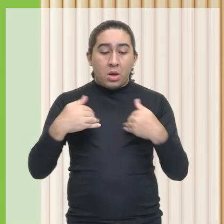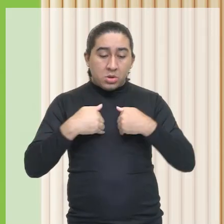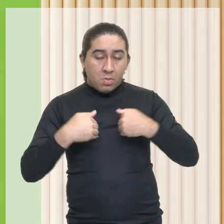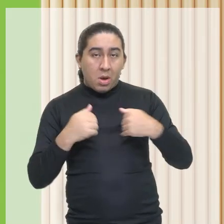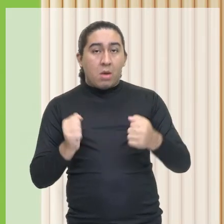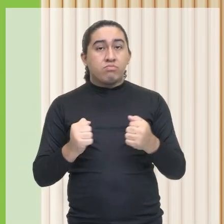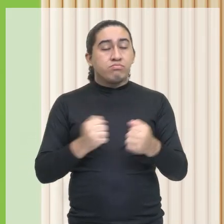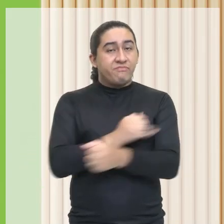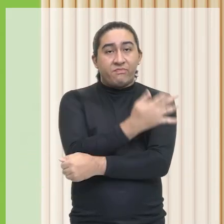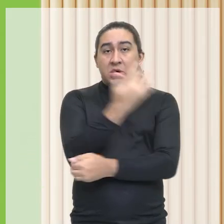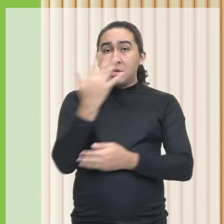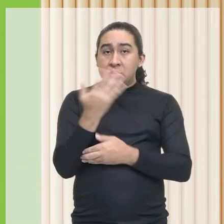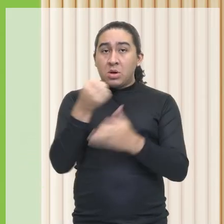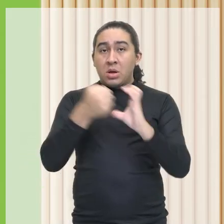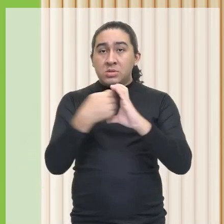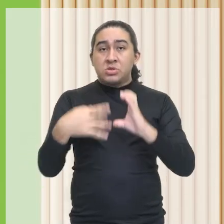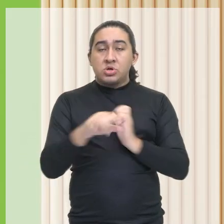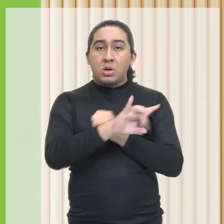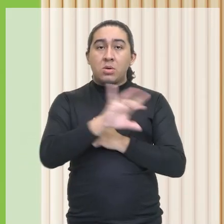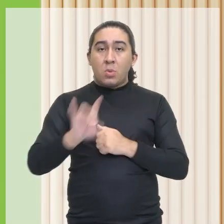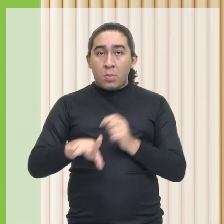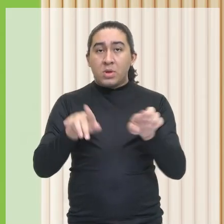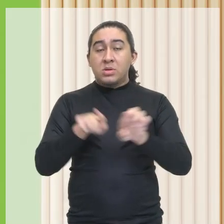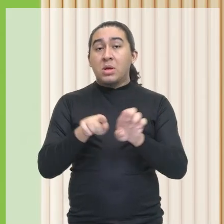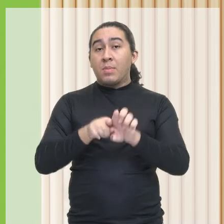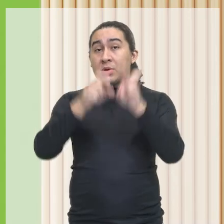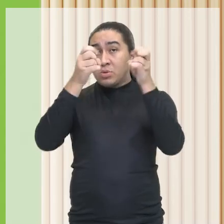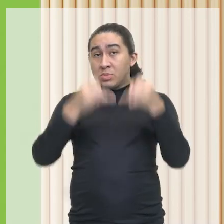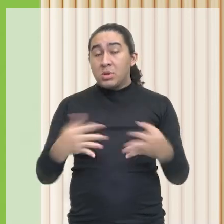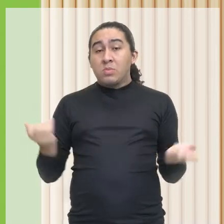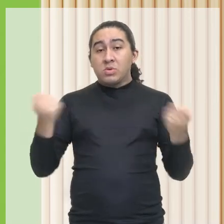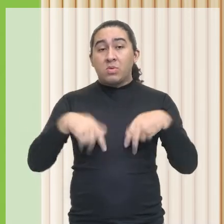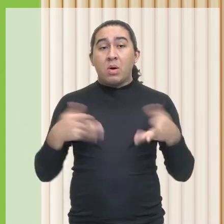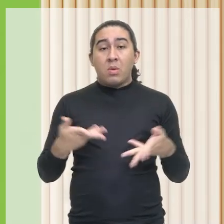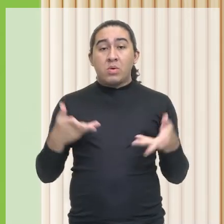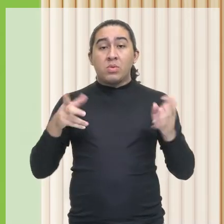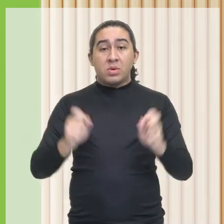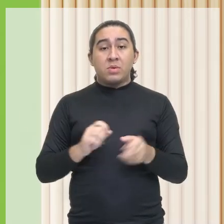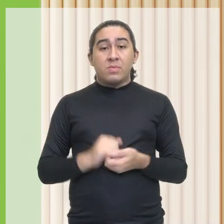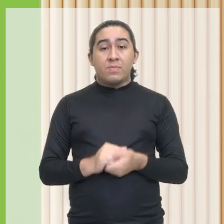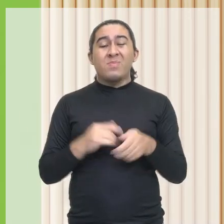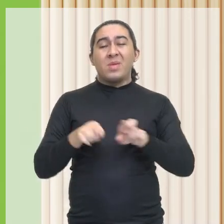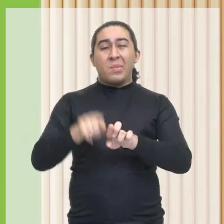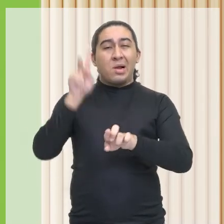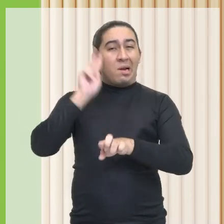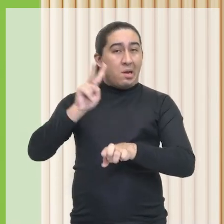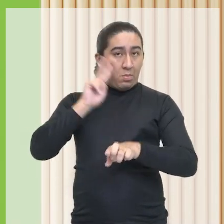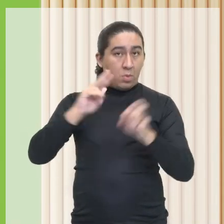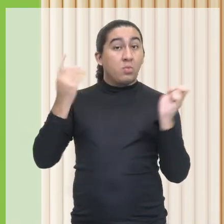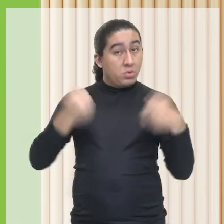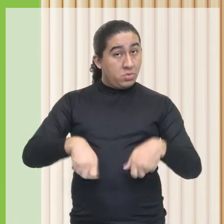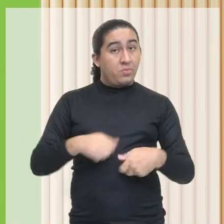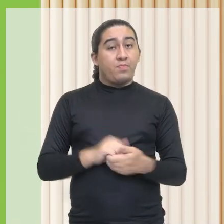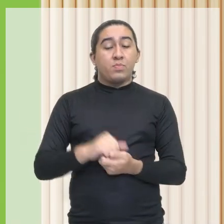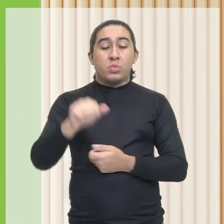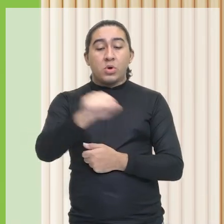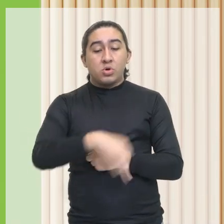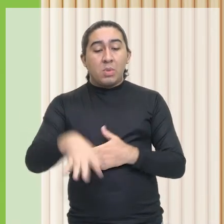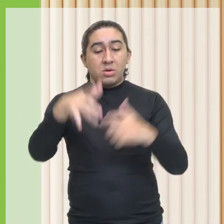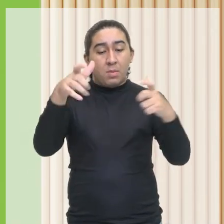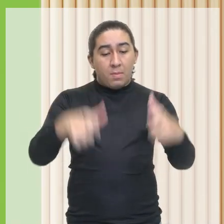também característicos dessa região, e quero deixar para vocês aí a lembrança de que as áreas